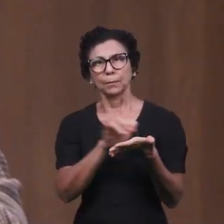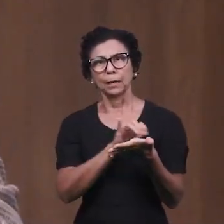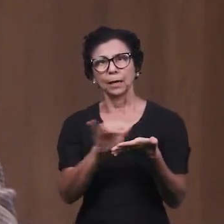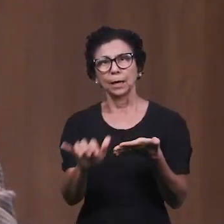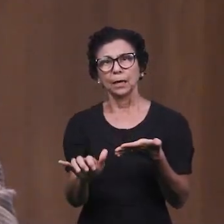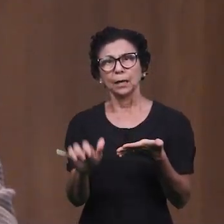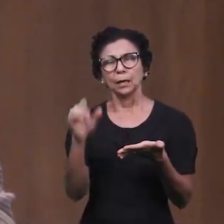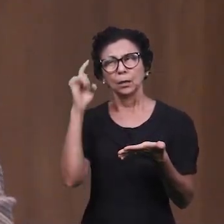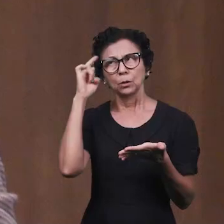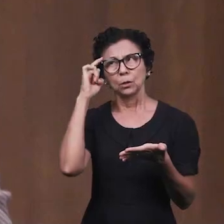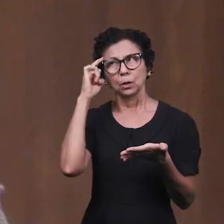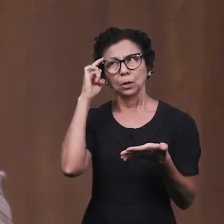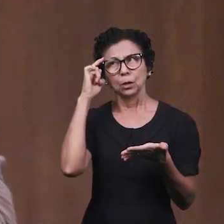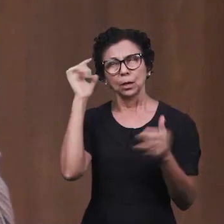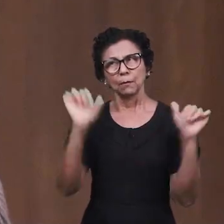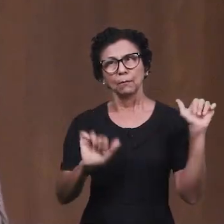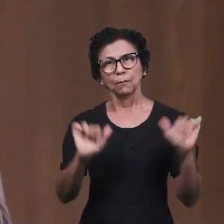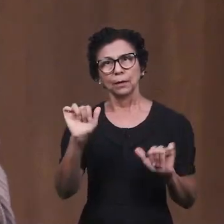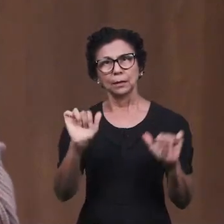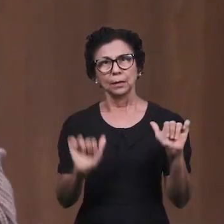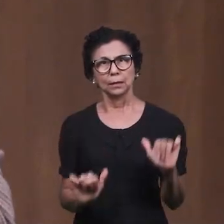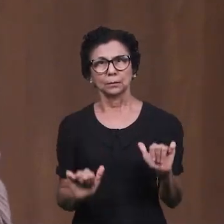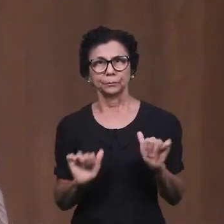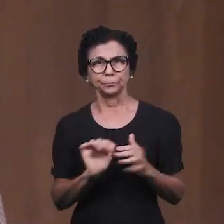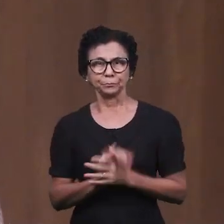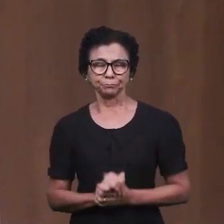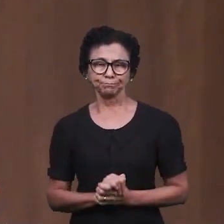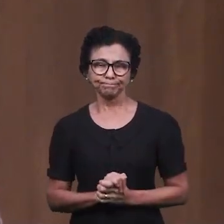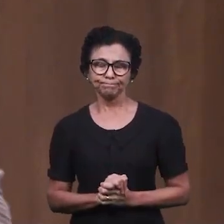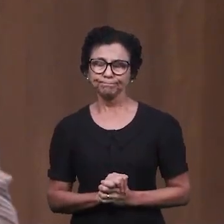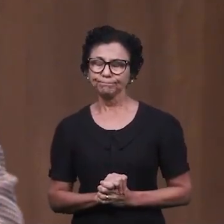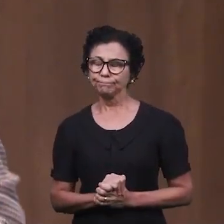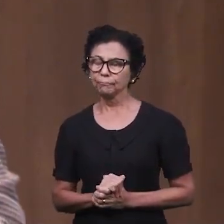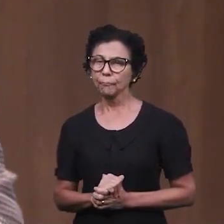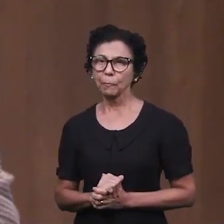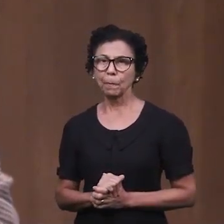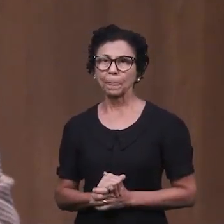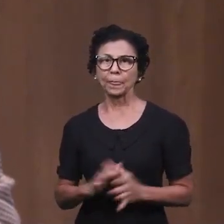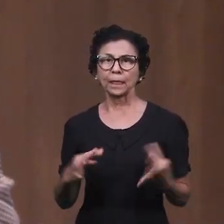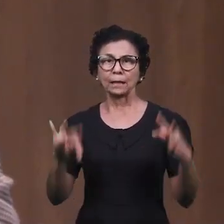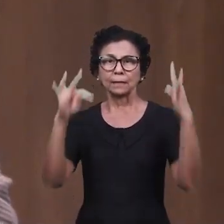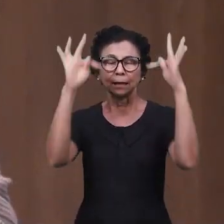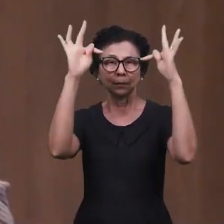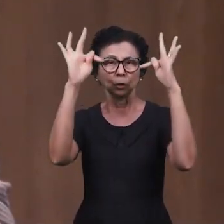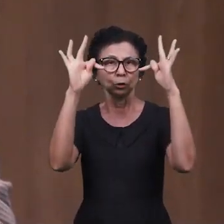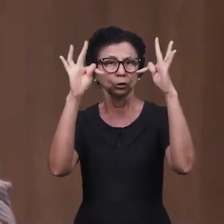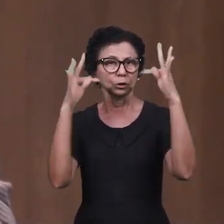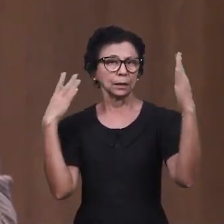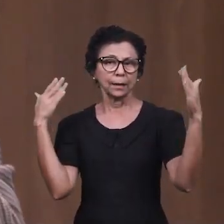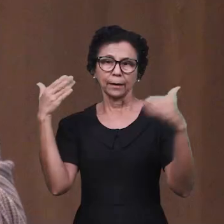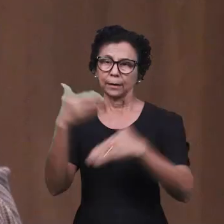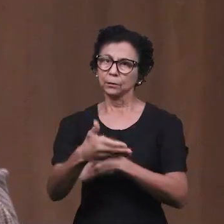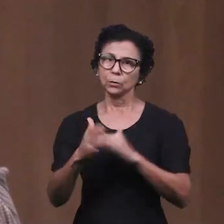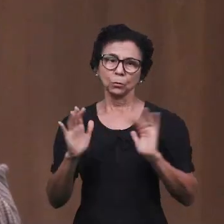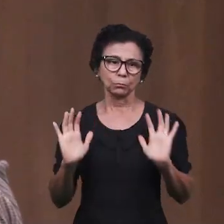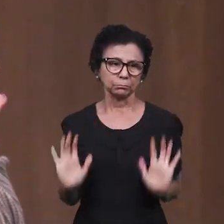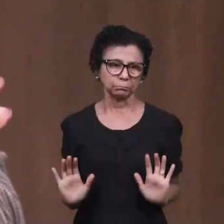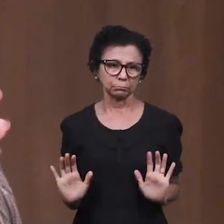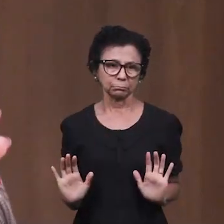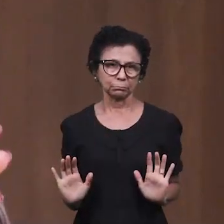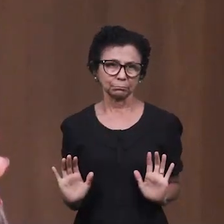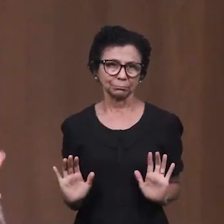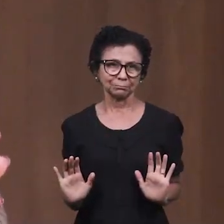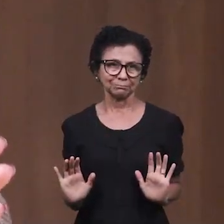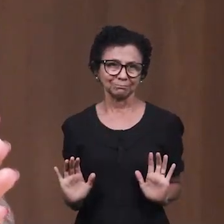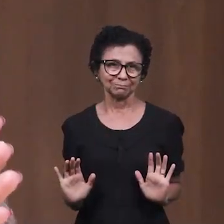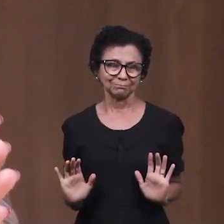pode analisar de uma forma. Nós somos atravessados pela tecnologia. Ou seja, nós não escolhemos.